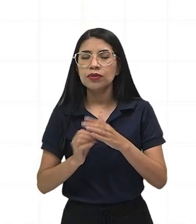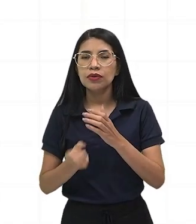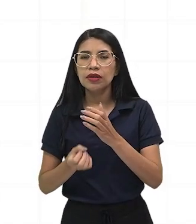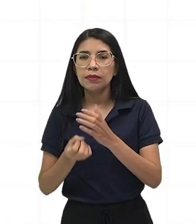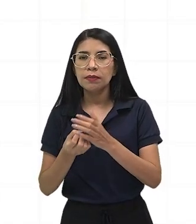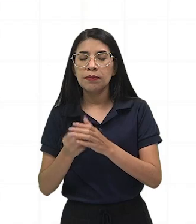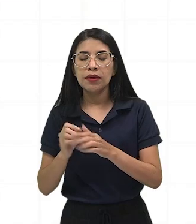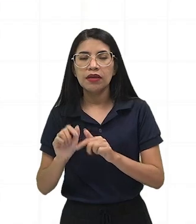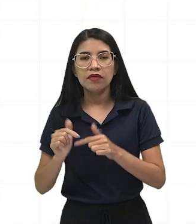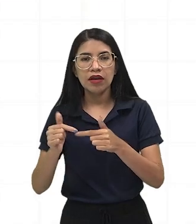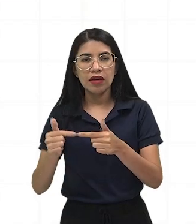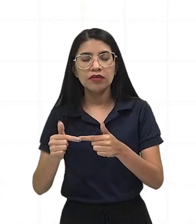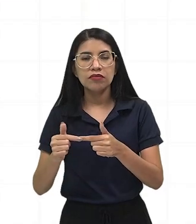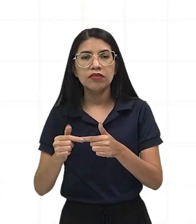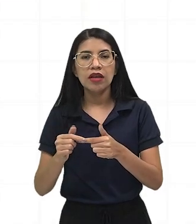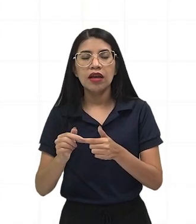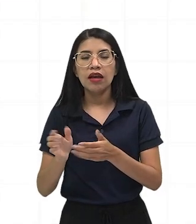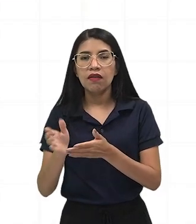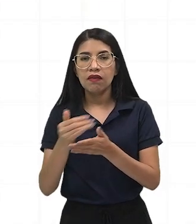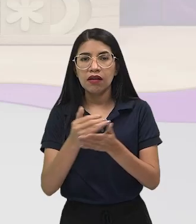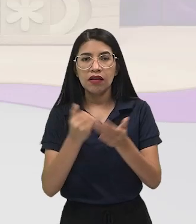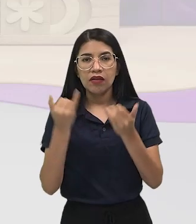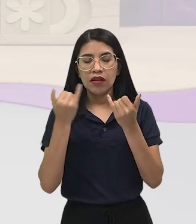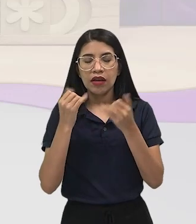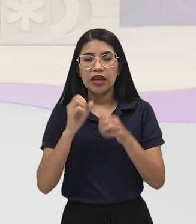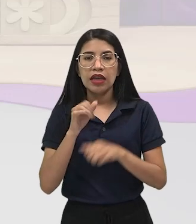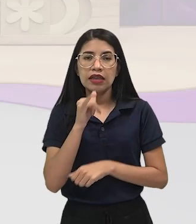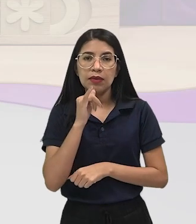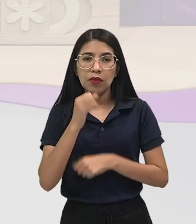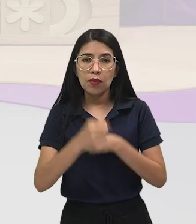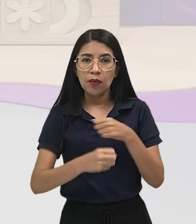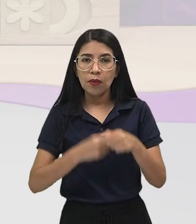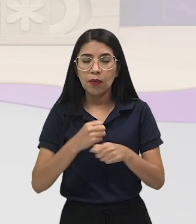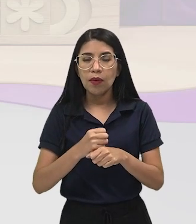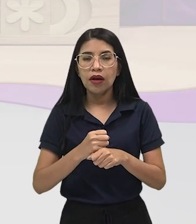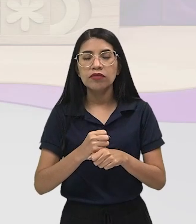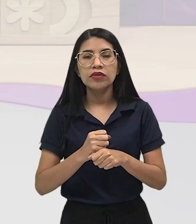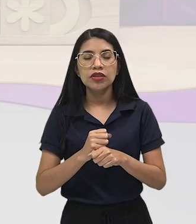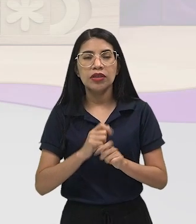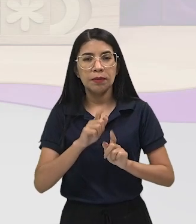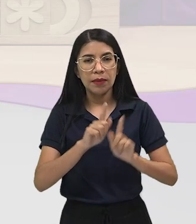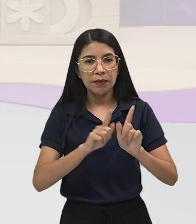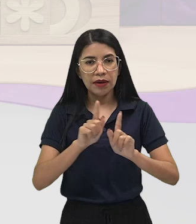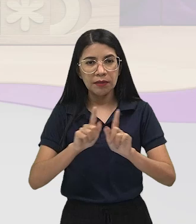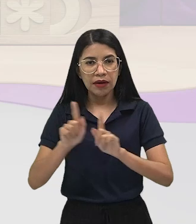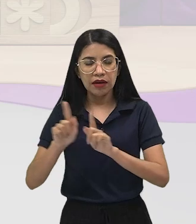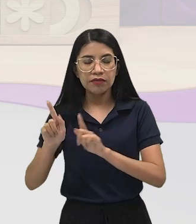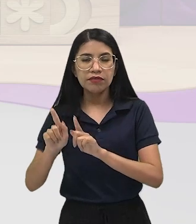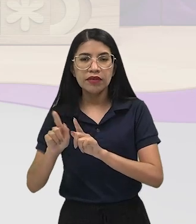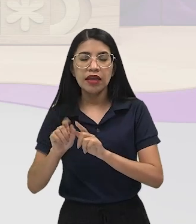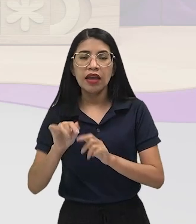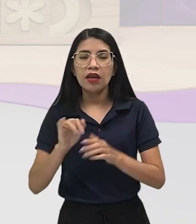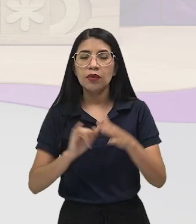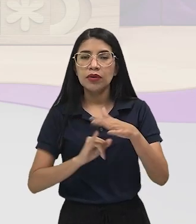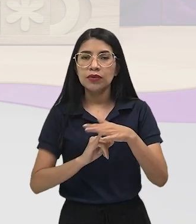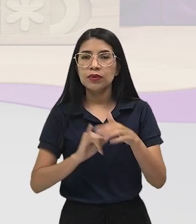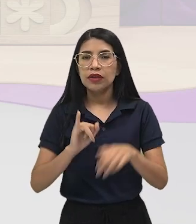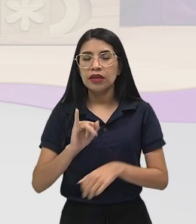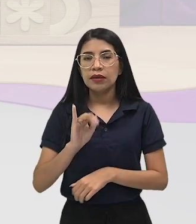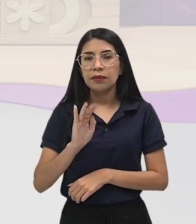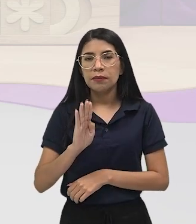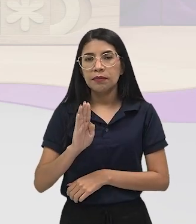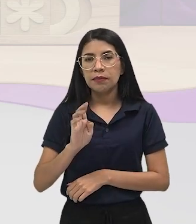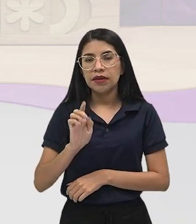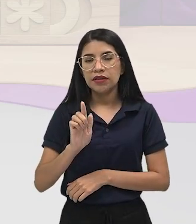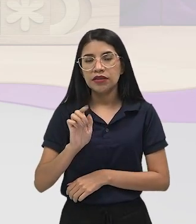no nosso país? Quando se fala, é o ano do censo. Quem realiza o censo? É o IBGE, né?